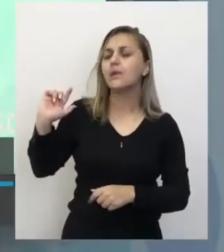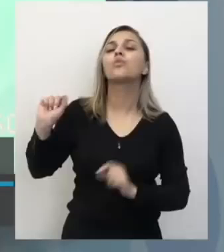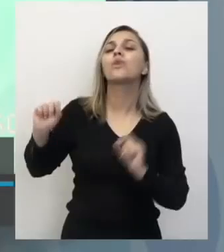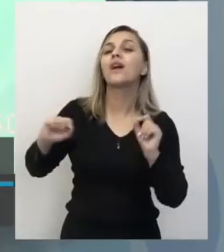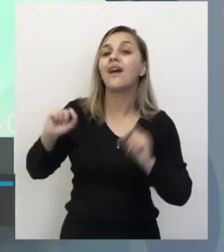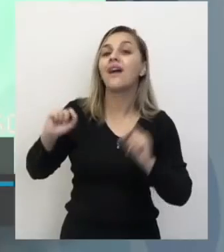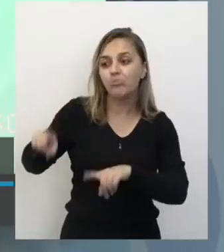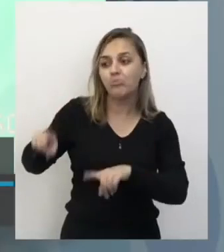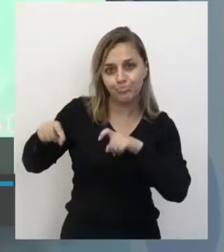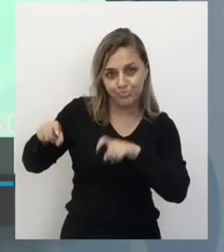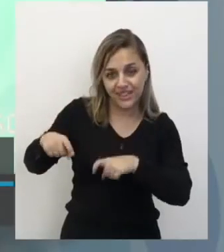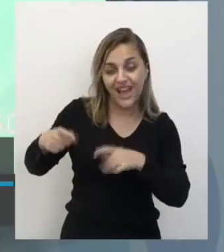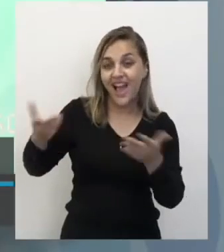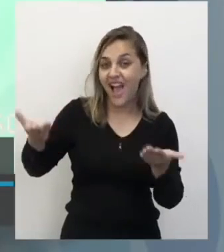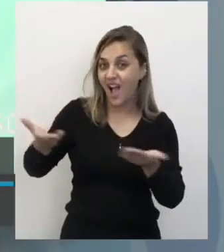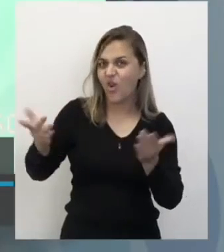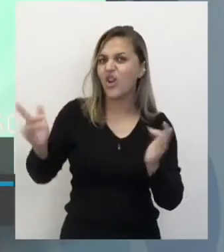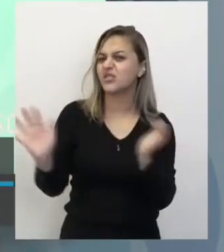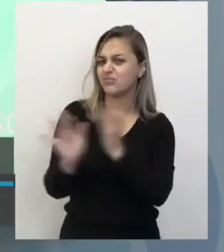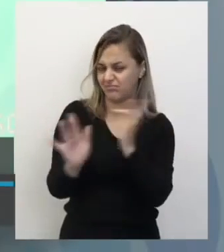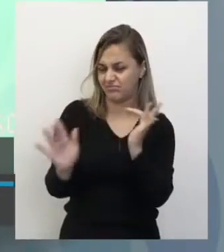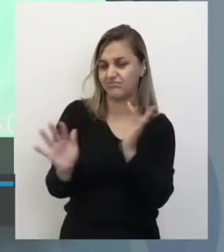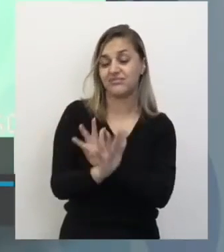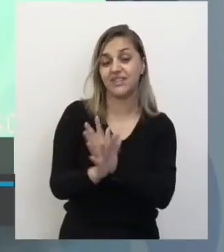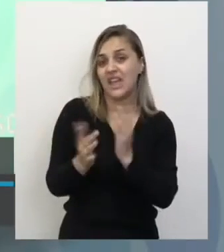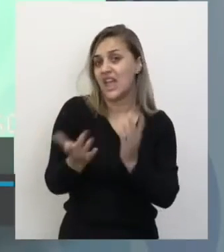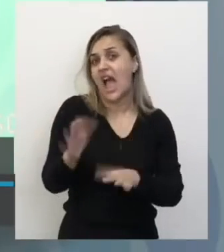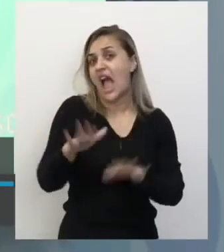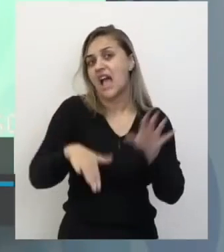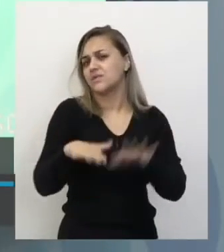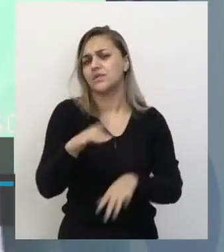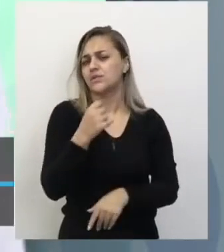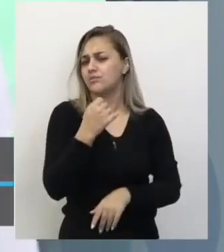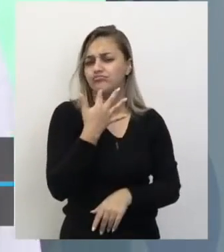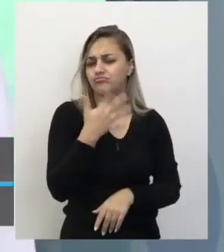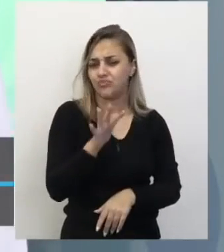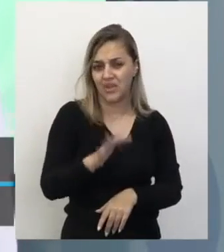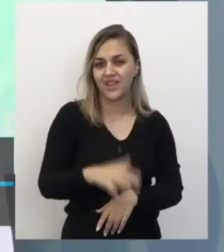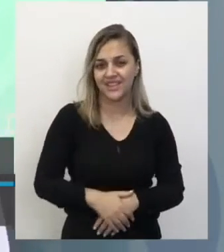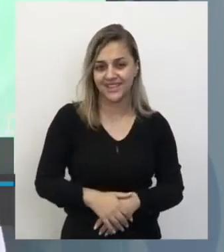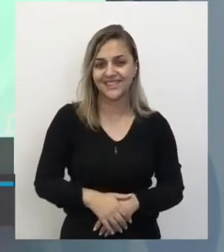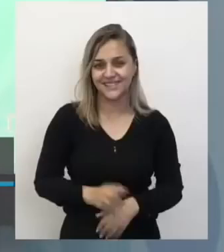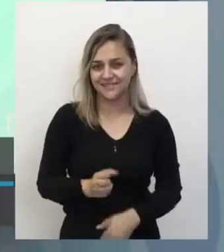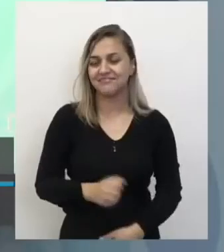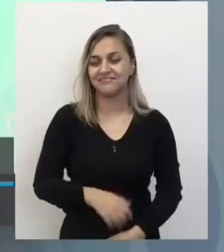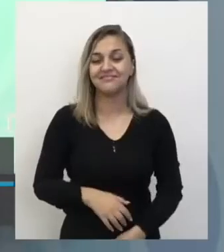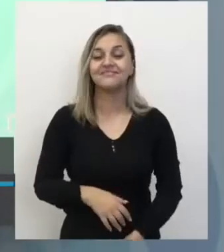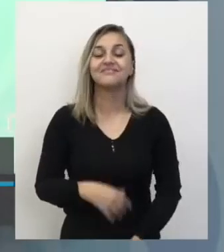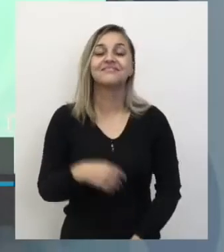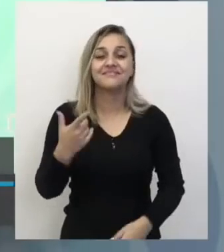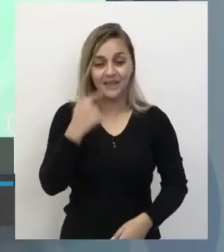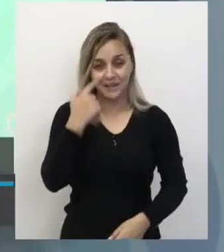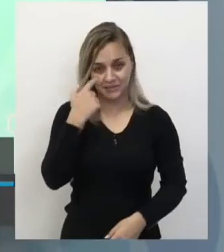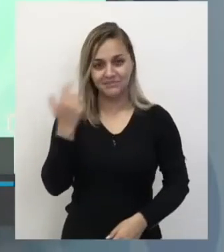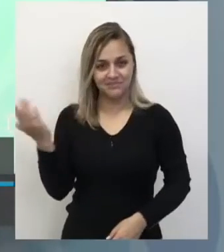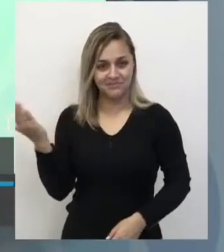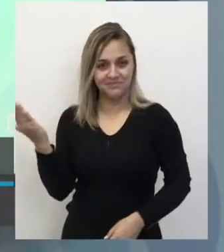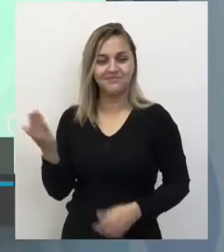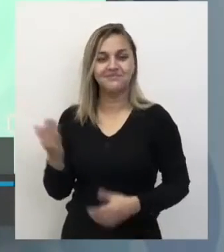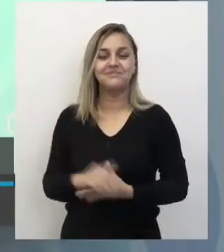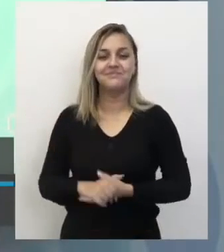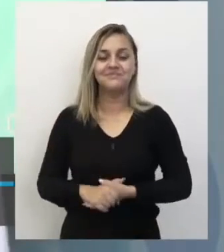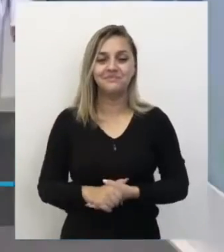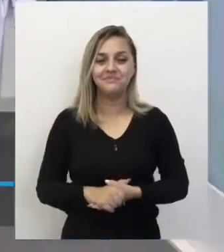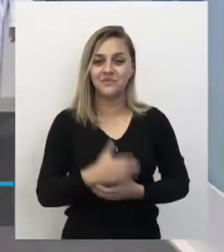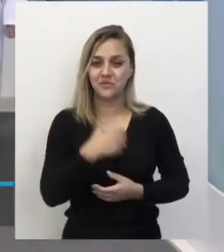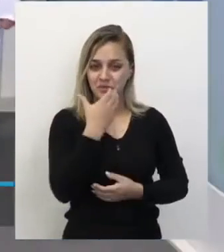mesmo, mas eu confesso que muita coisa eu não conheço, tá bom? Então tem mais aí alguns frutos. Bom... O professor